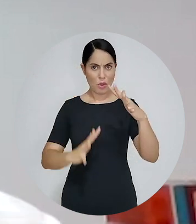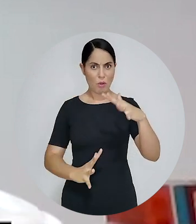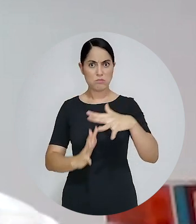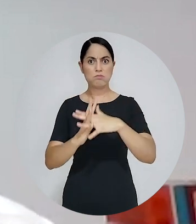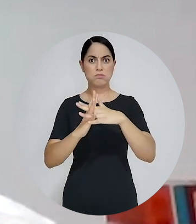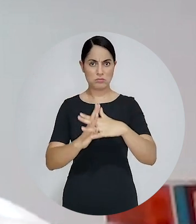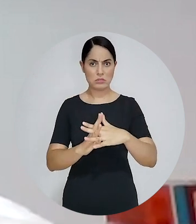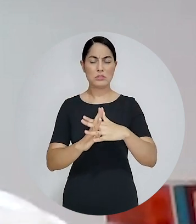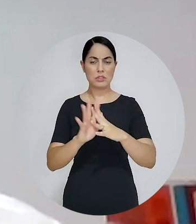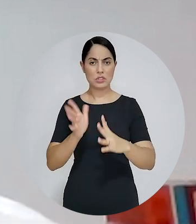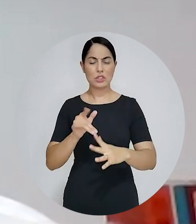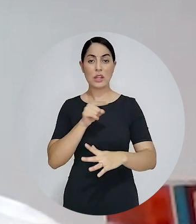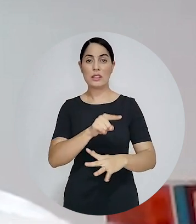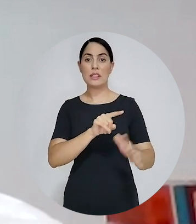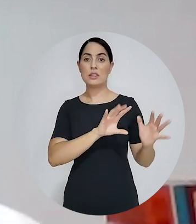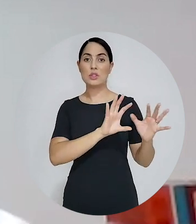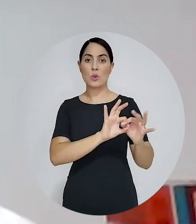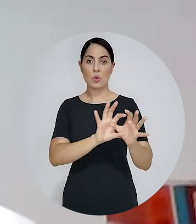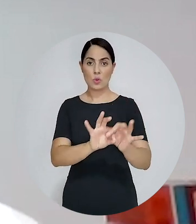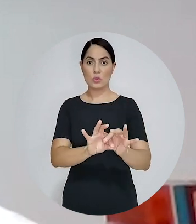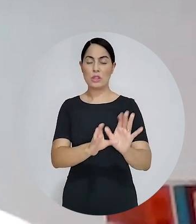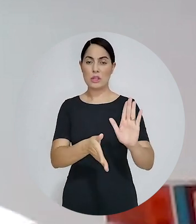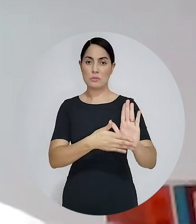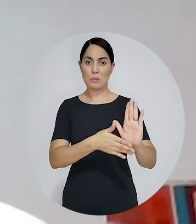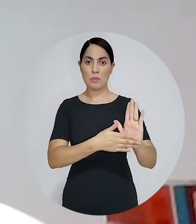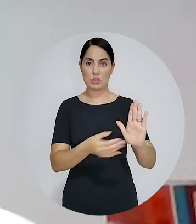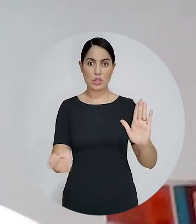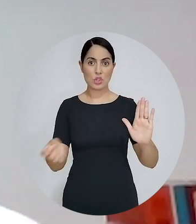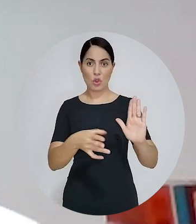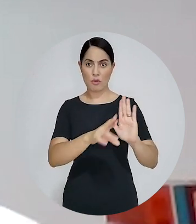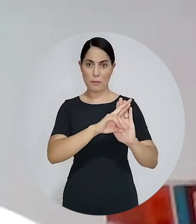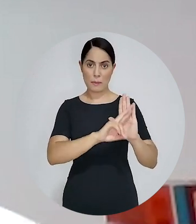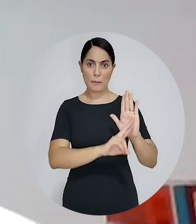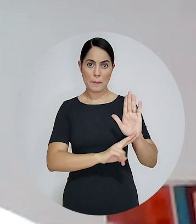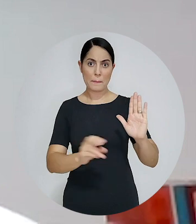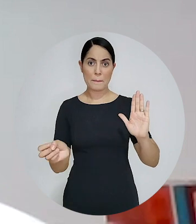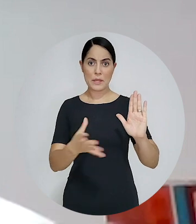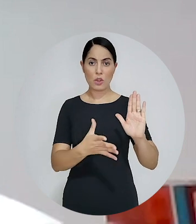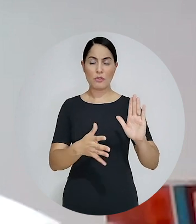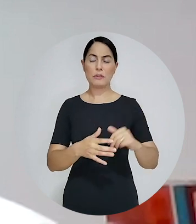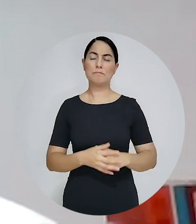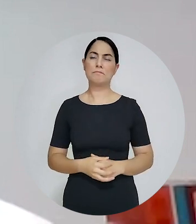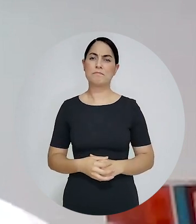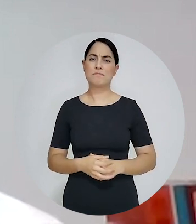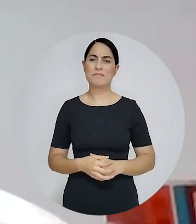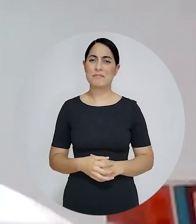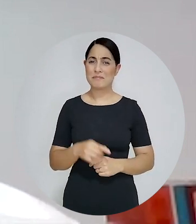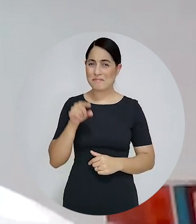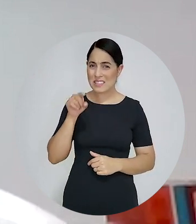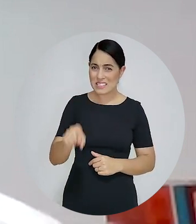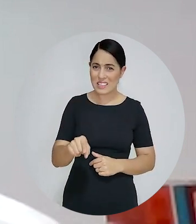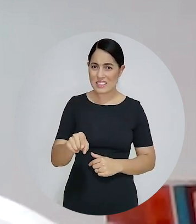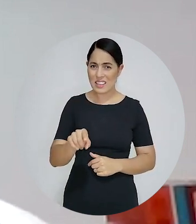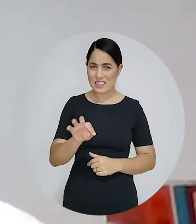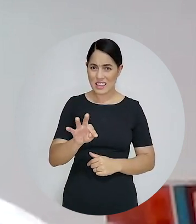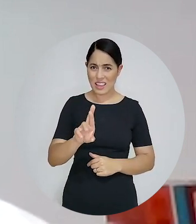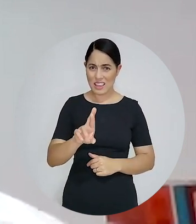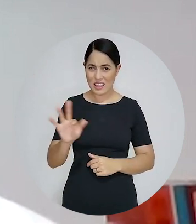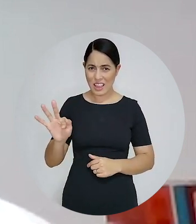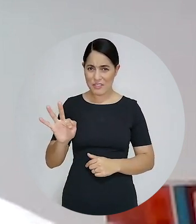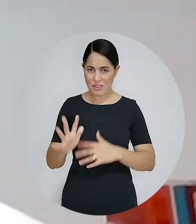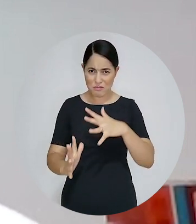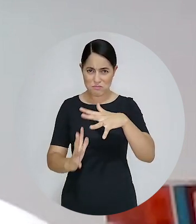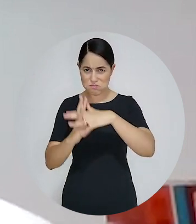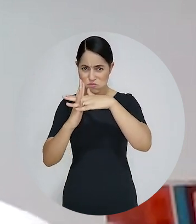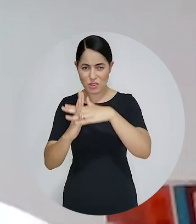né, para justificar essa criação dessa nova regra, em todos os indicadores, ele